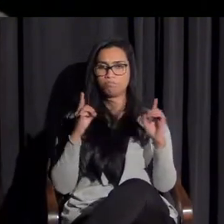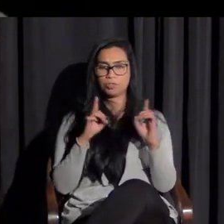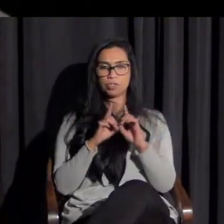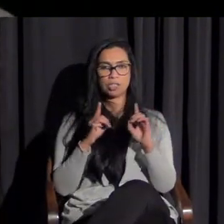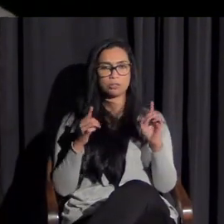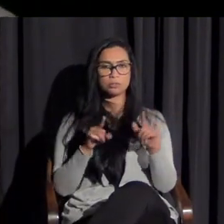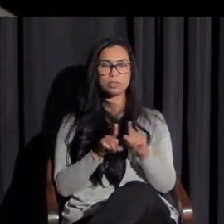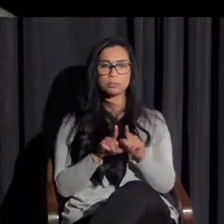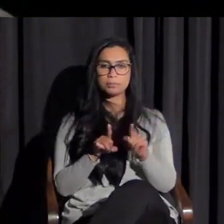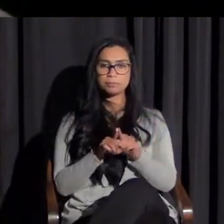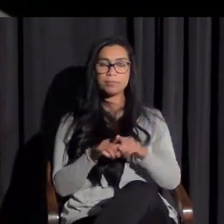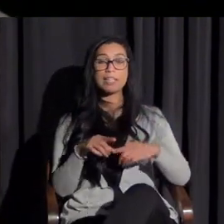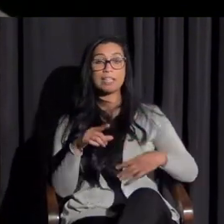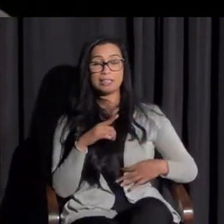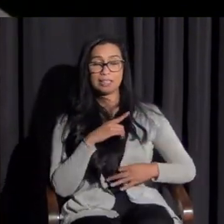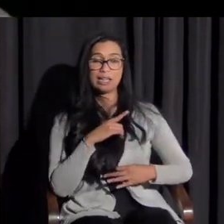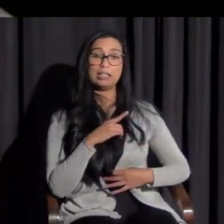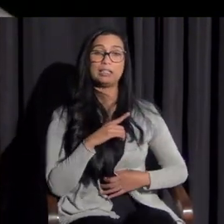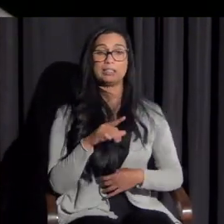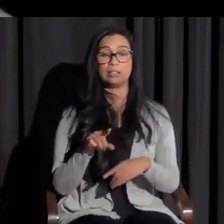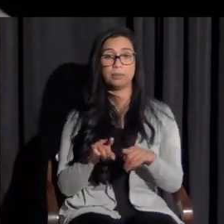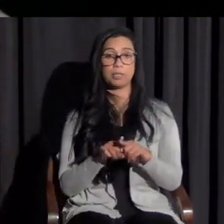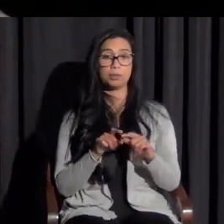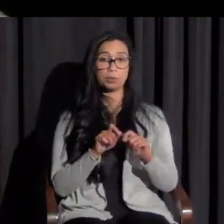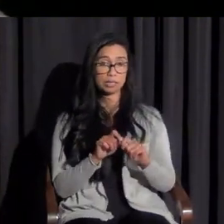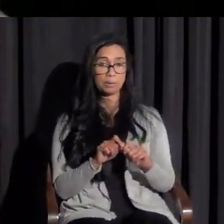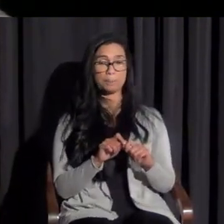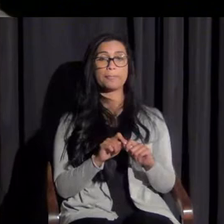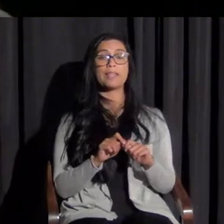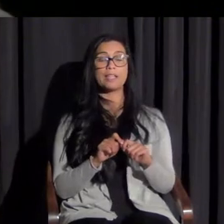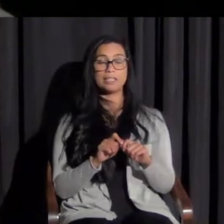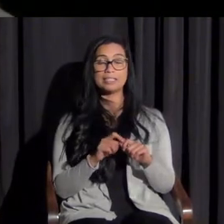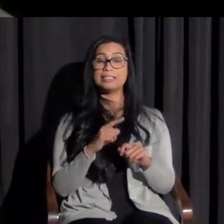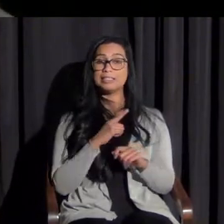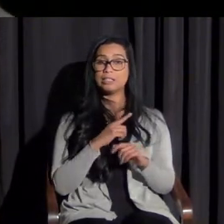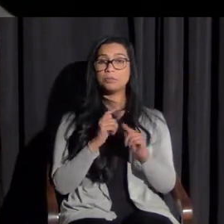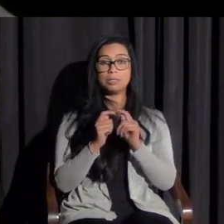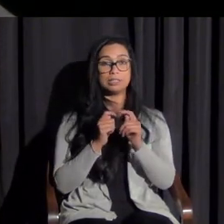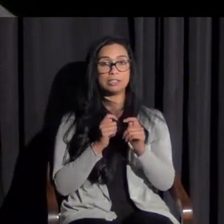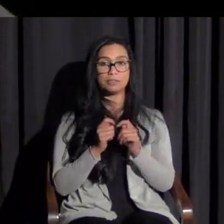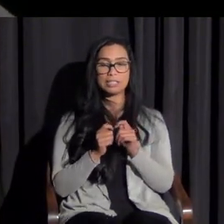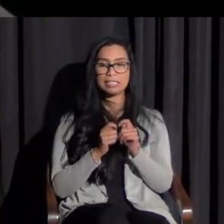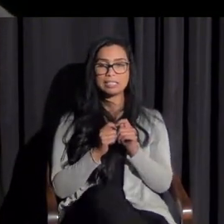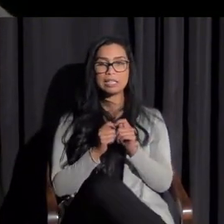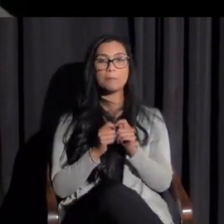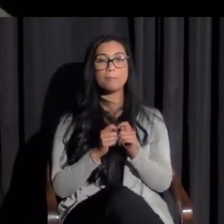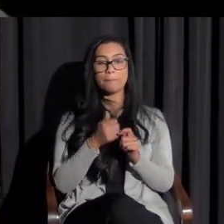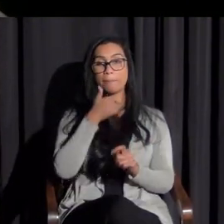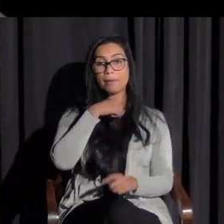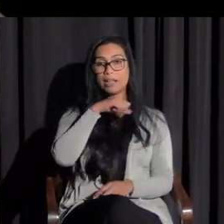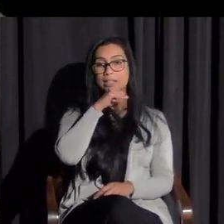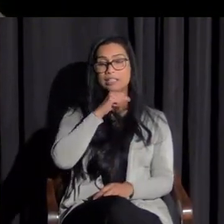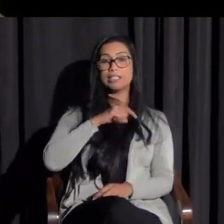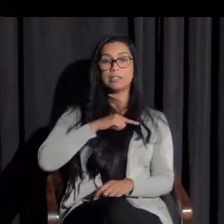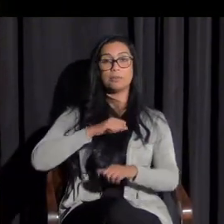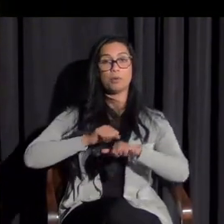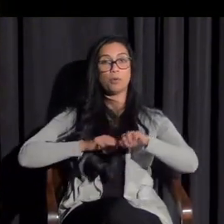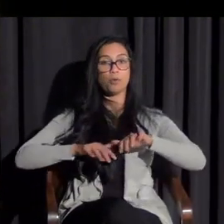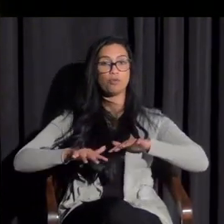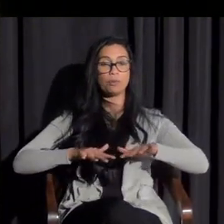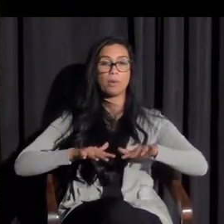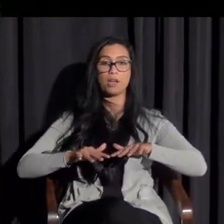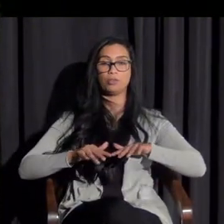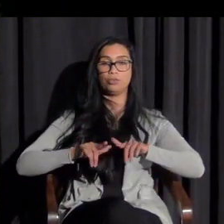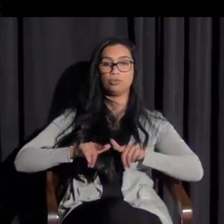entrevista realizada com uma mãe, que também é uma das lideranças desse movimento de luta por